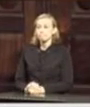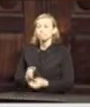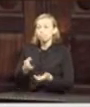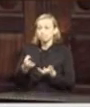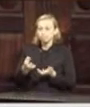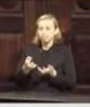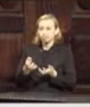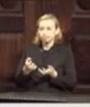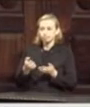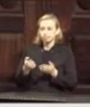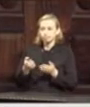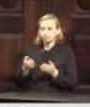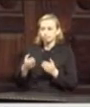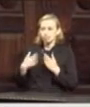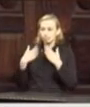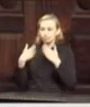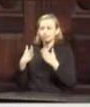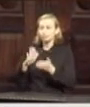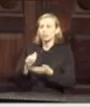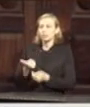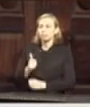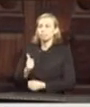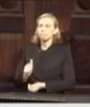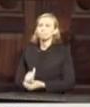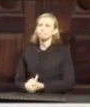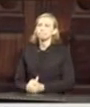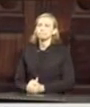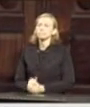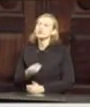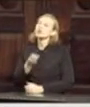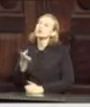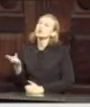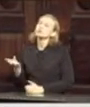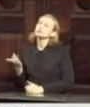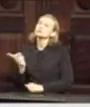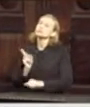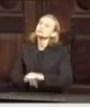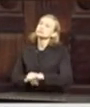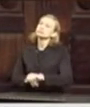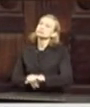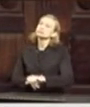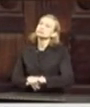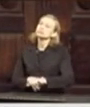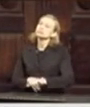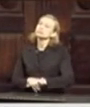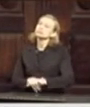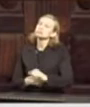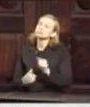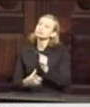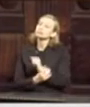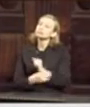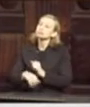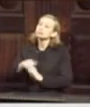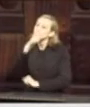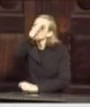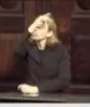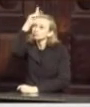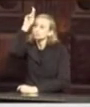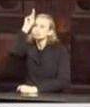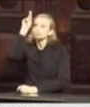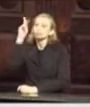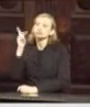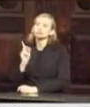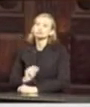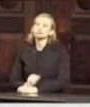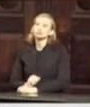enfrentar esse debate. Primeiro, há quanto tempo a questão da segurança pública não